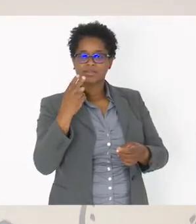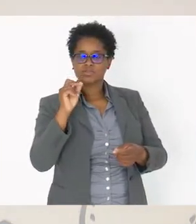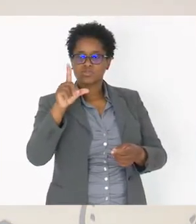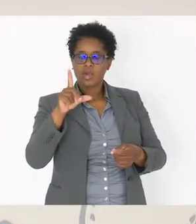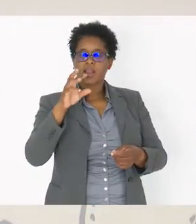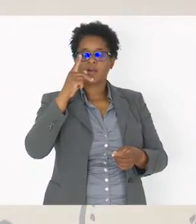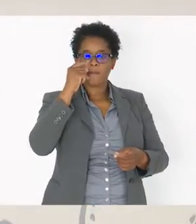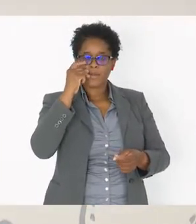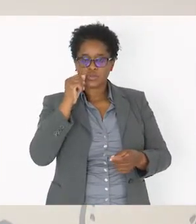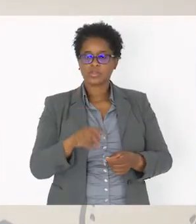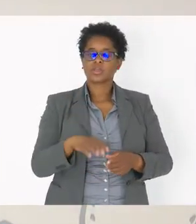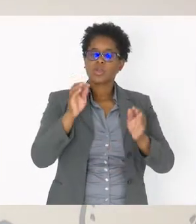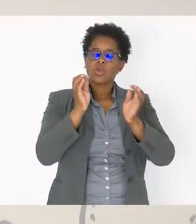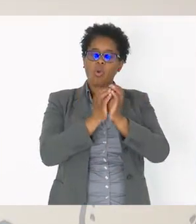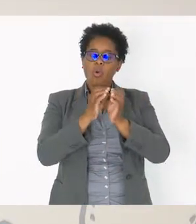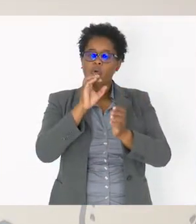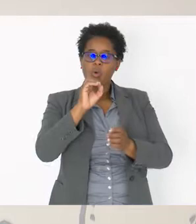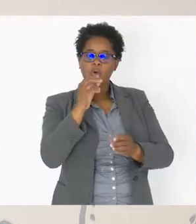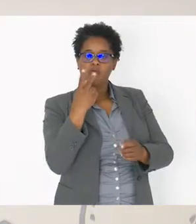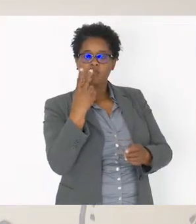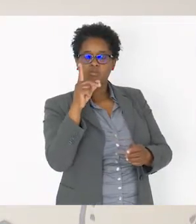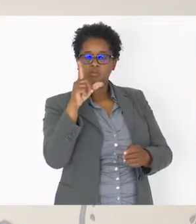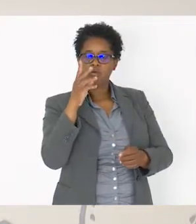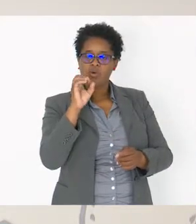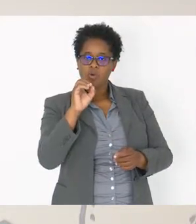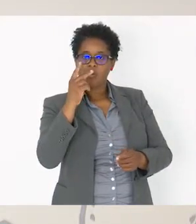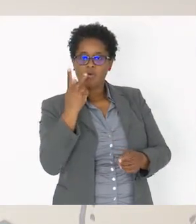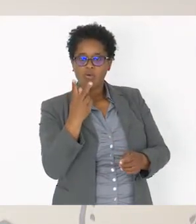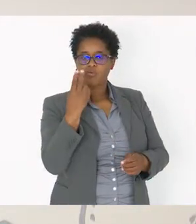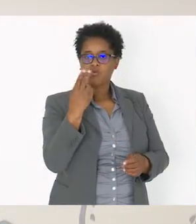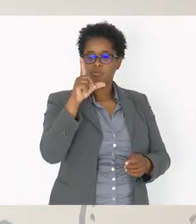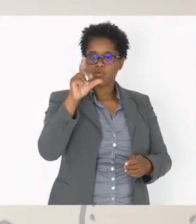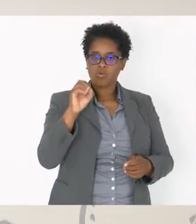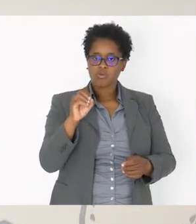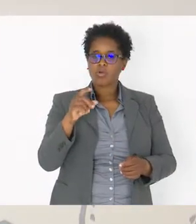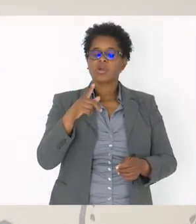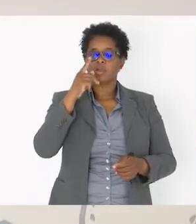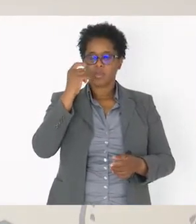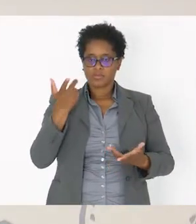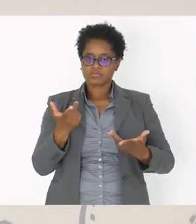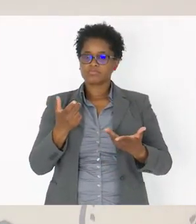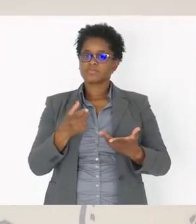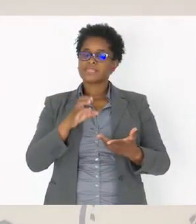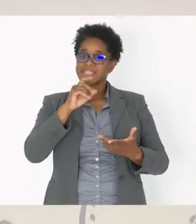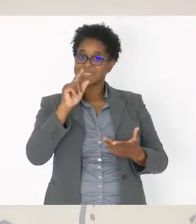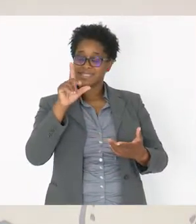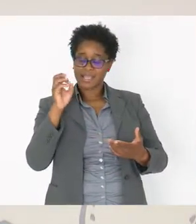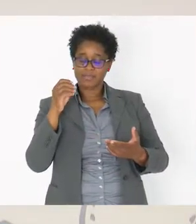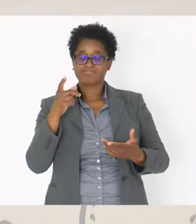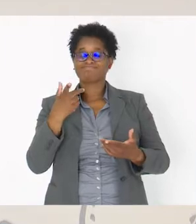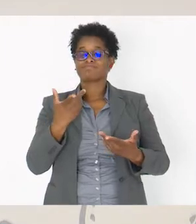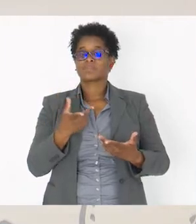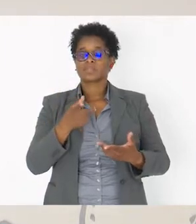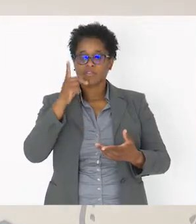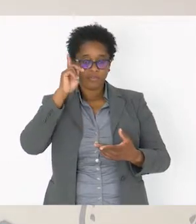uma célula sexual feminina. Qual é o sistema que produz o espermatozoide? É